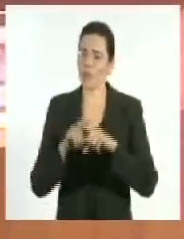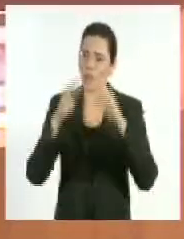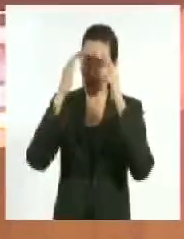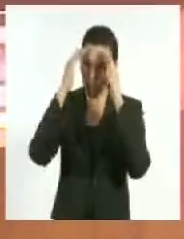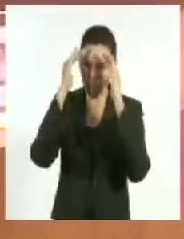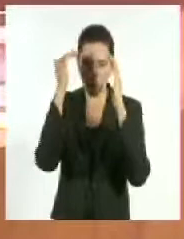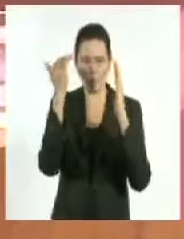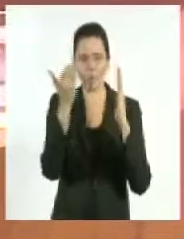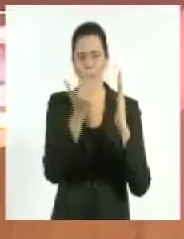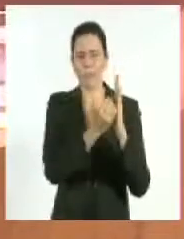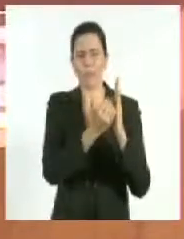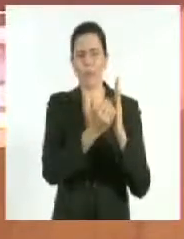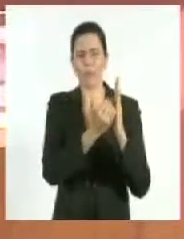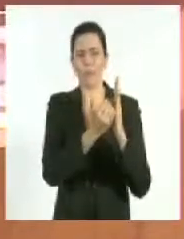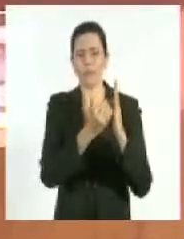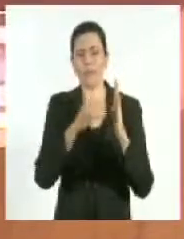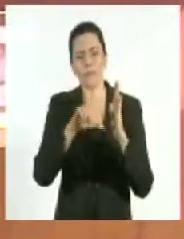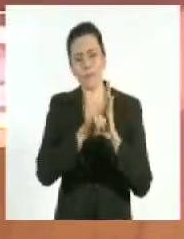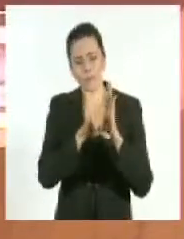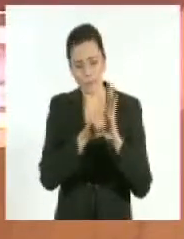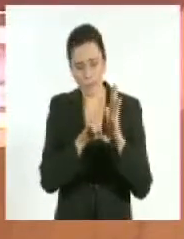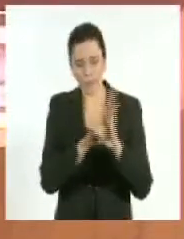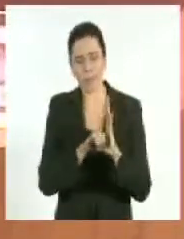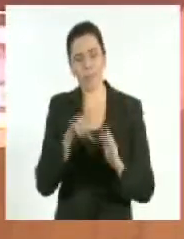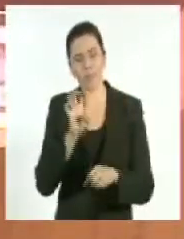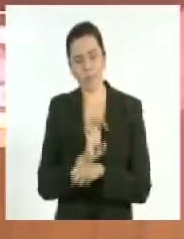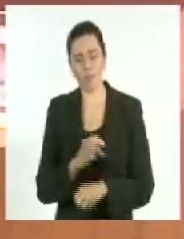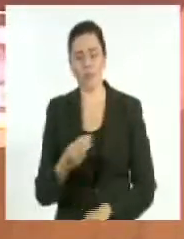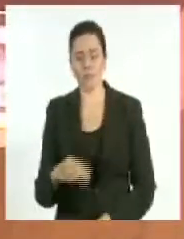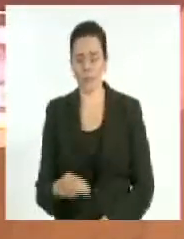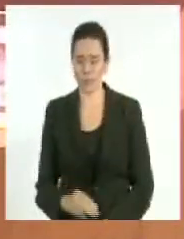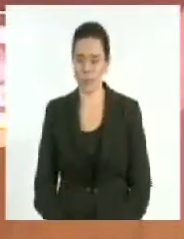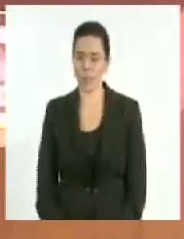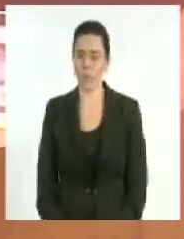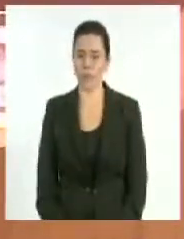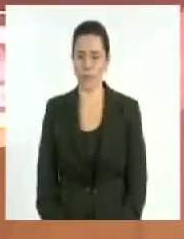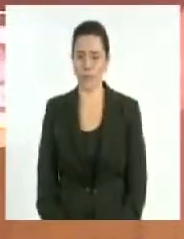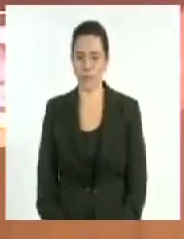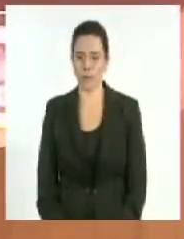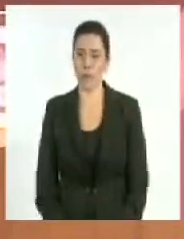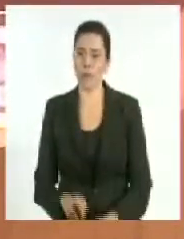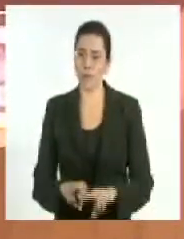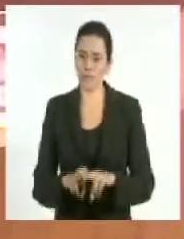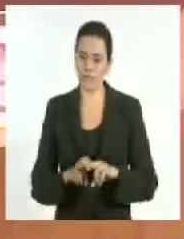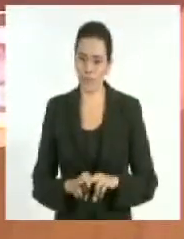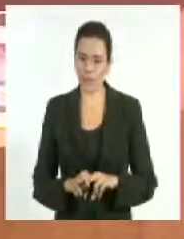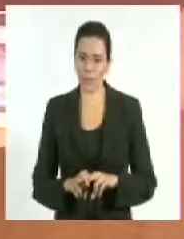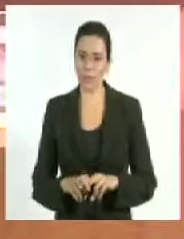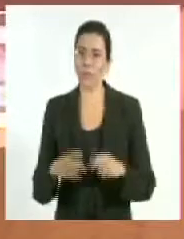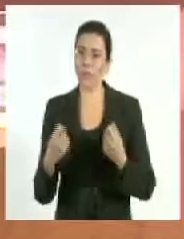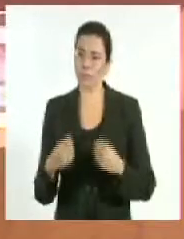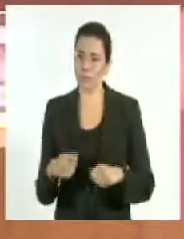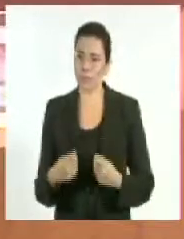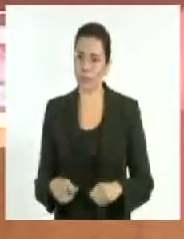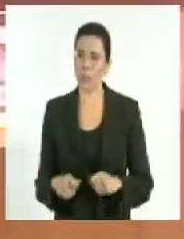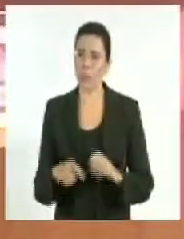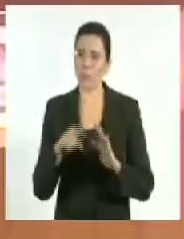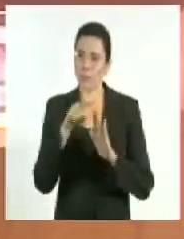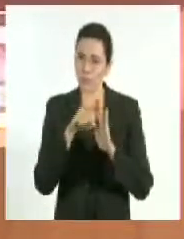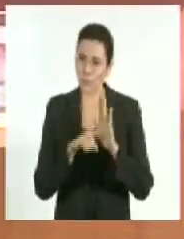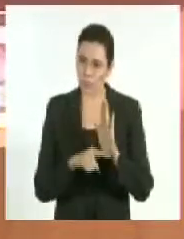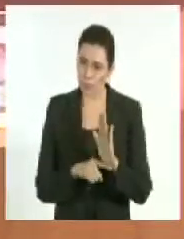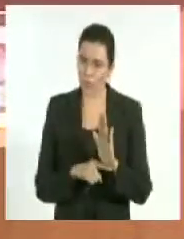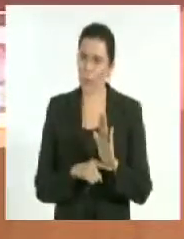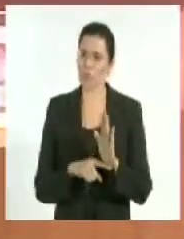que me parece que na legislatura passada se mostrou até contrário, é a constitucionalidade desse projeto. E